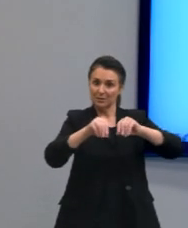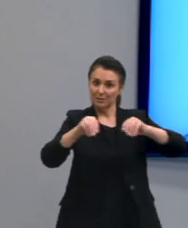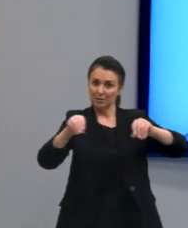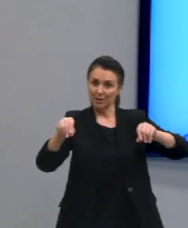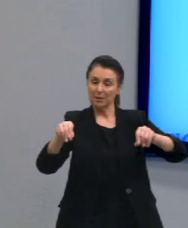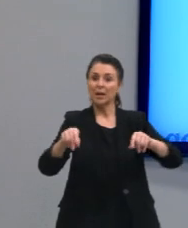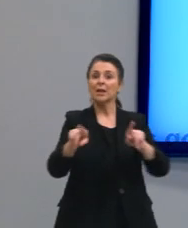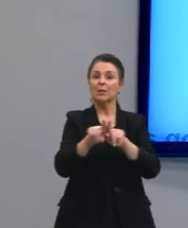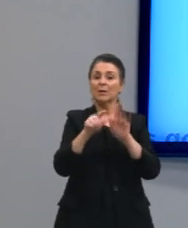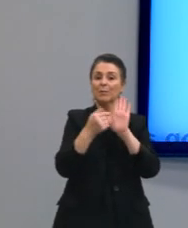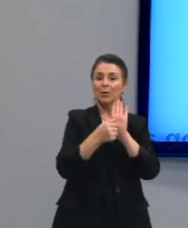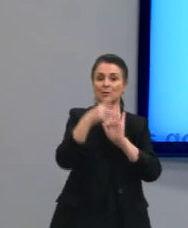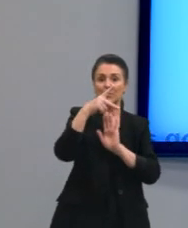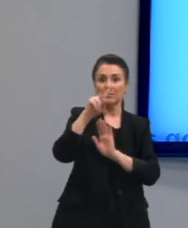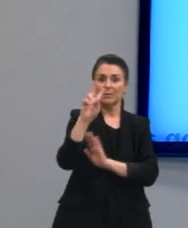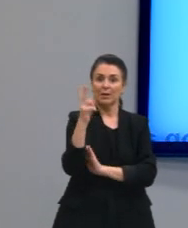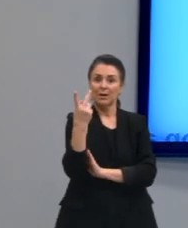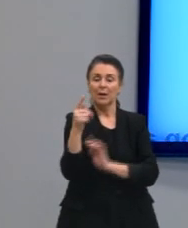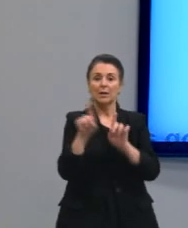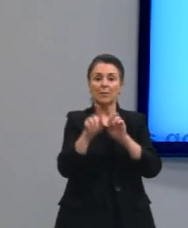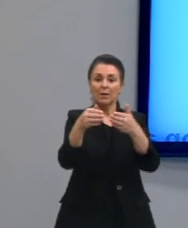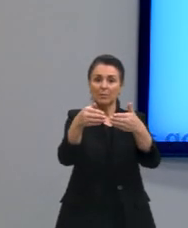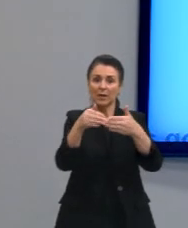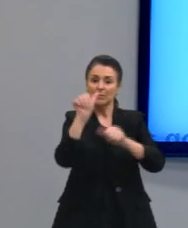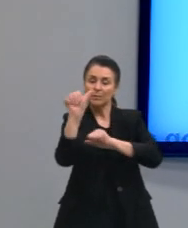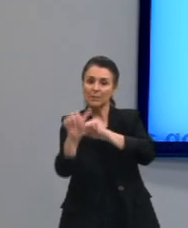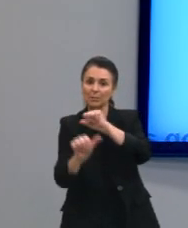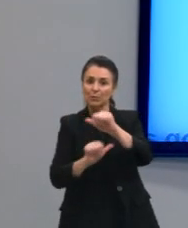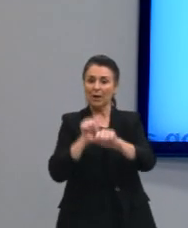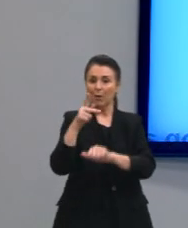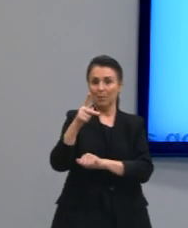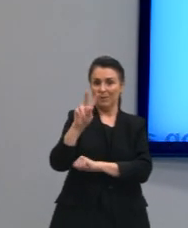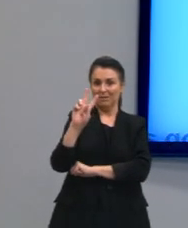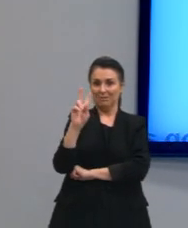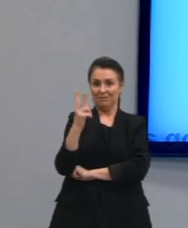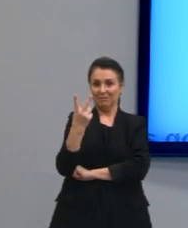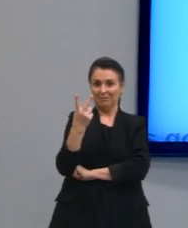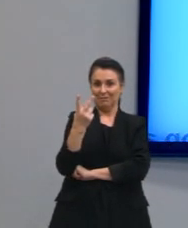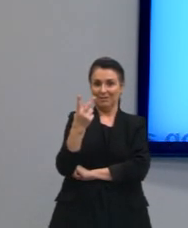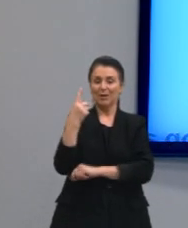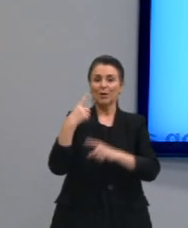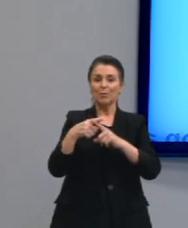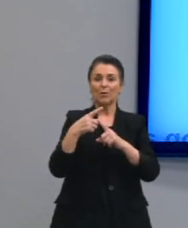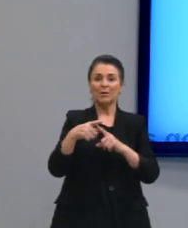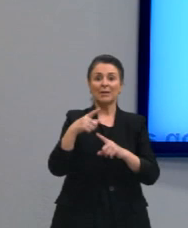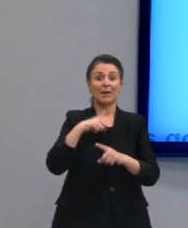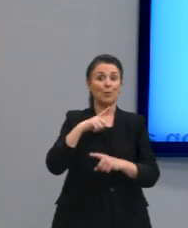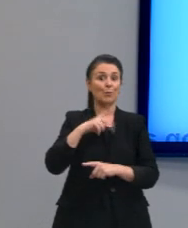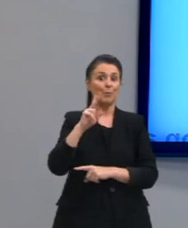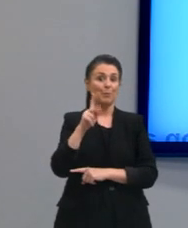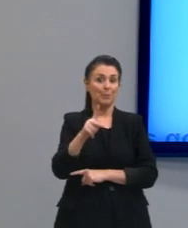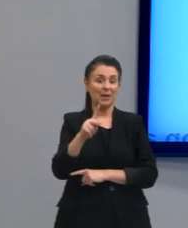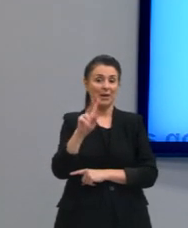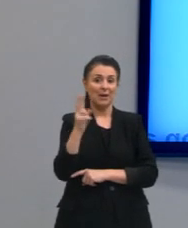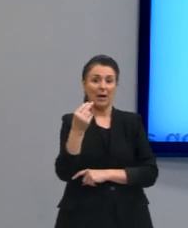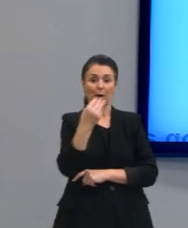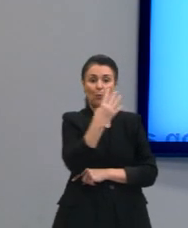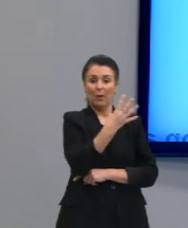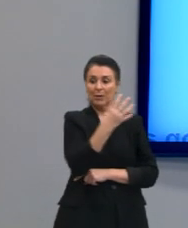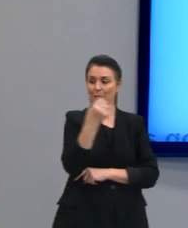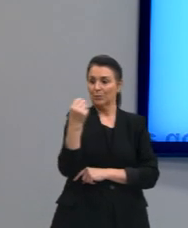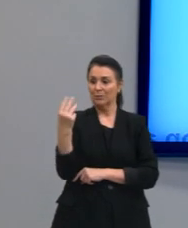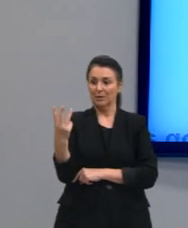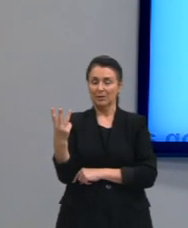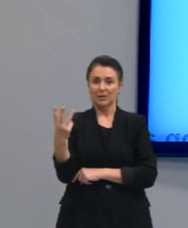eo PH tá E também pede para mudar o PH por que que eu teria um PH 4 e 13 Eu